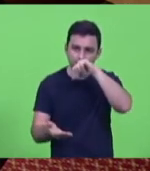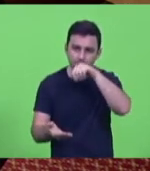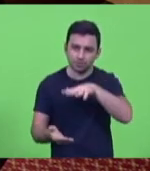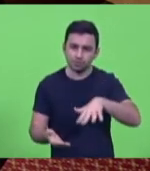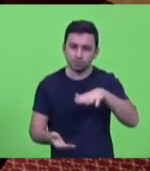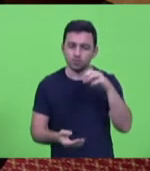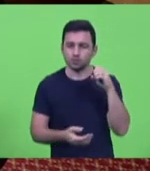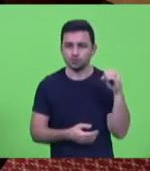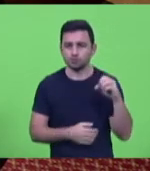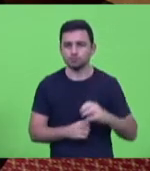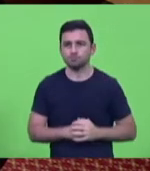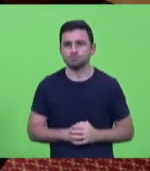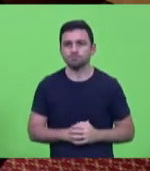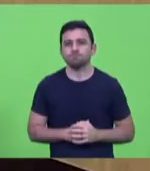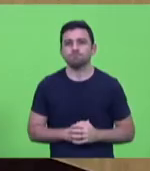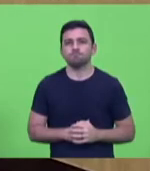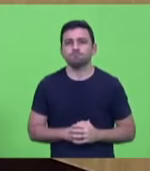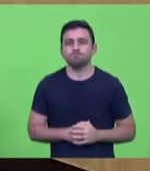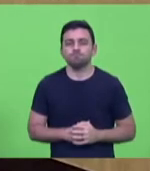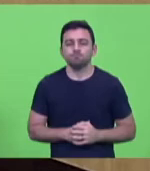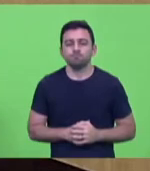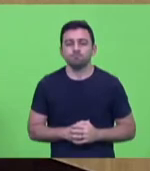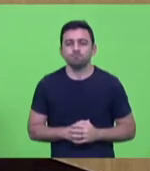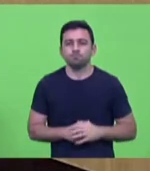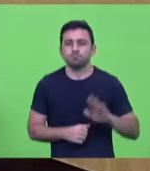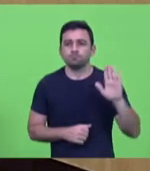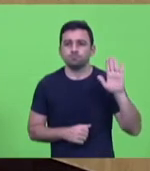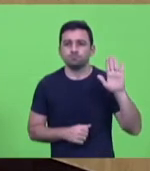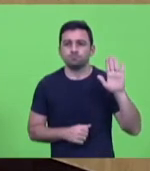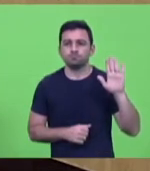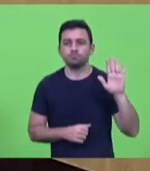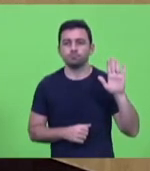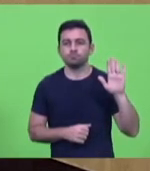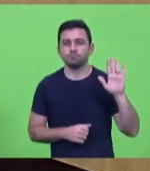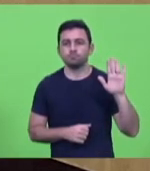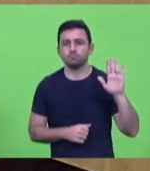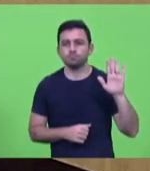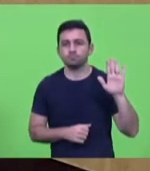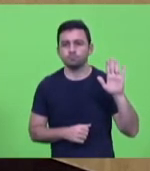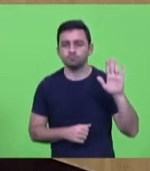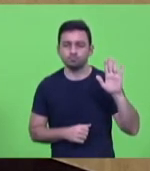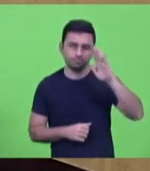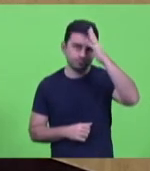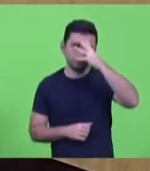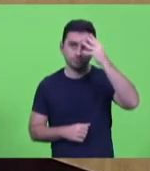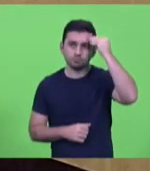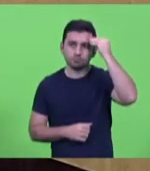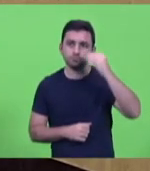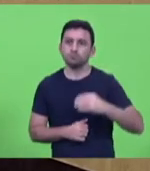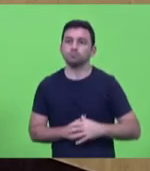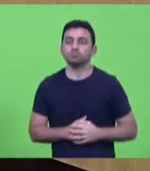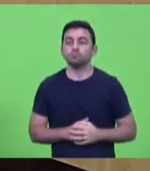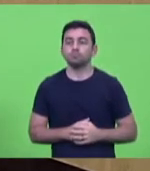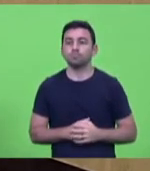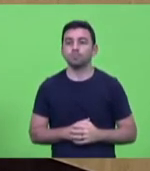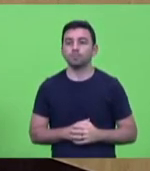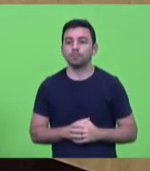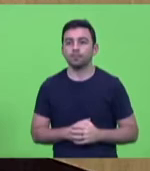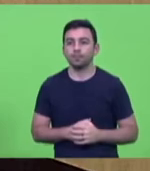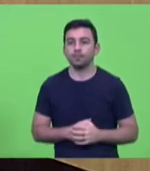Obrigado, senhor presidente, senhores deputados. Presidente. Para discutir a matéria, com a palavra, a deputada Luciane Carminati. Eu